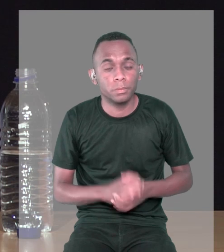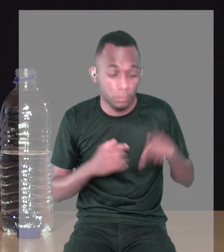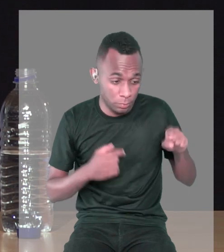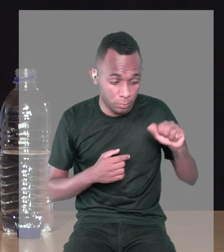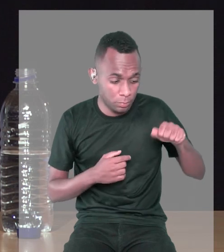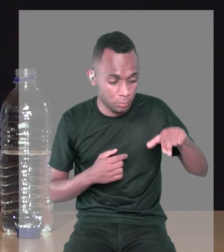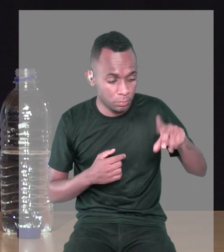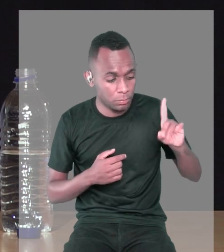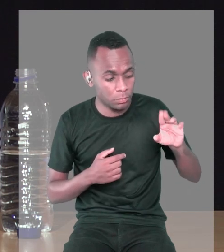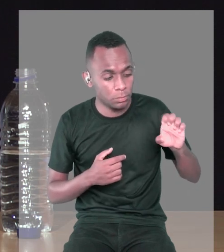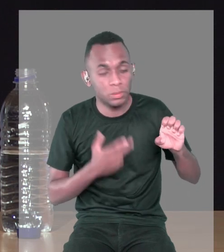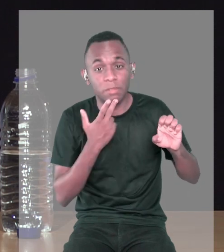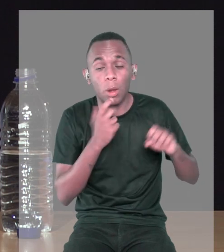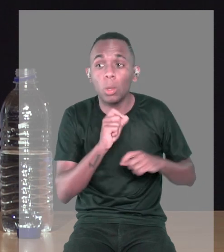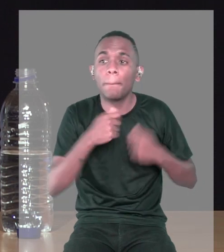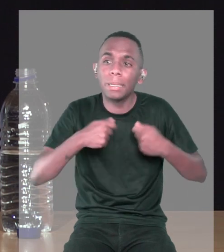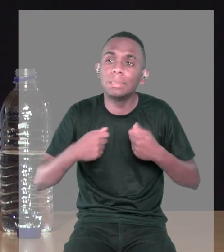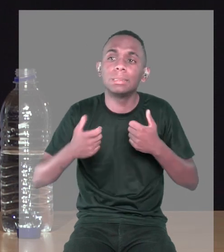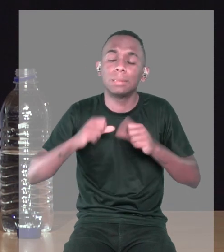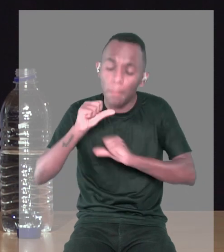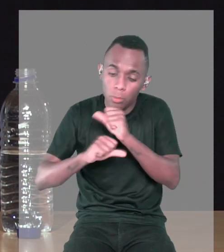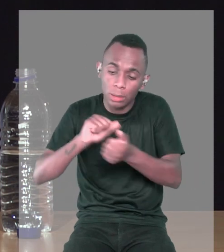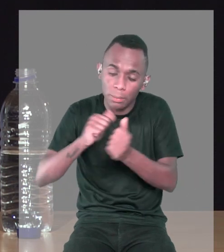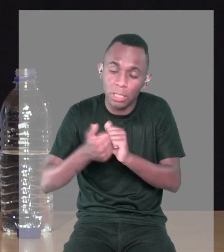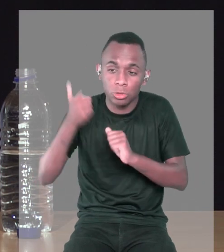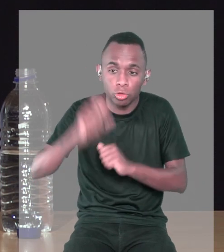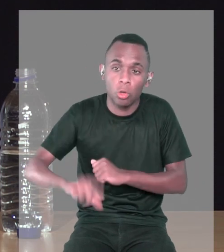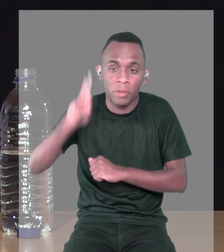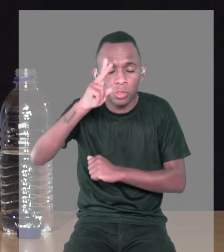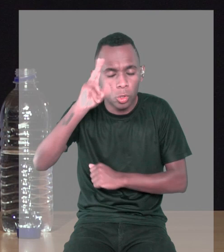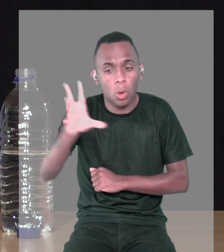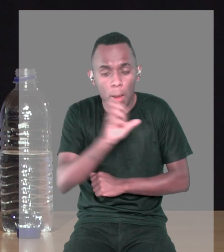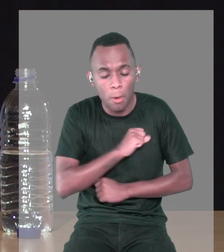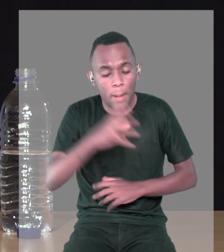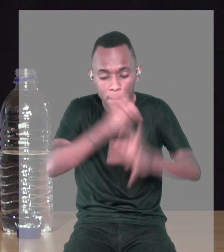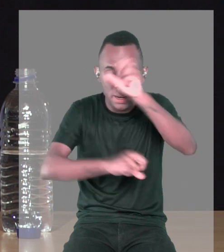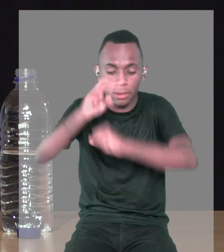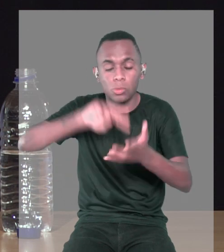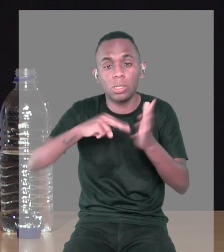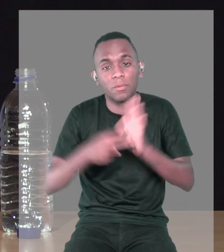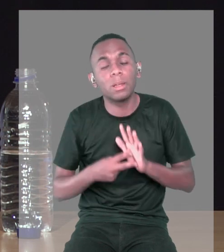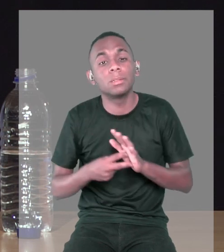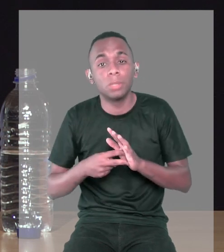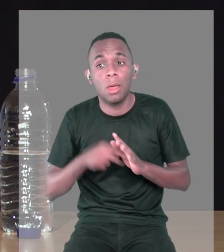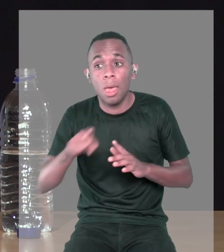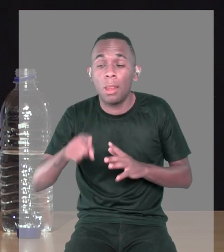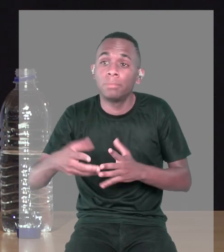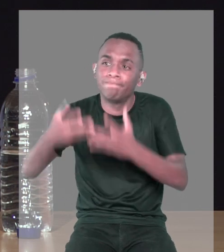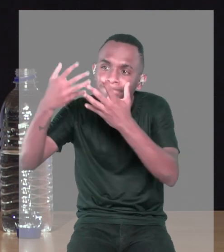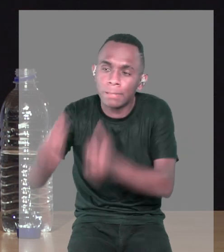É André quem diz, preciso reconstituir a história do nosso amor para apreender todo o seu